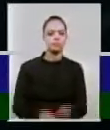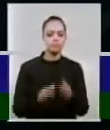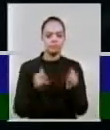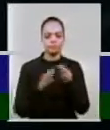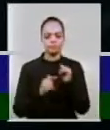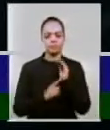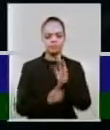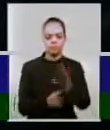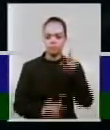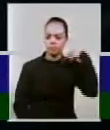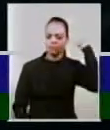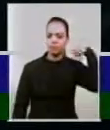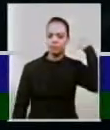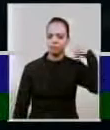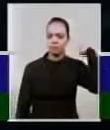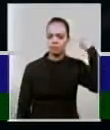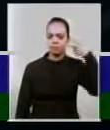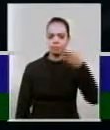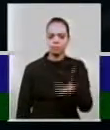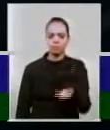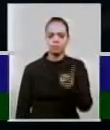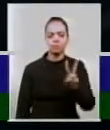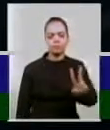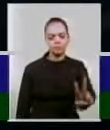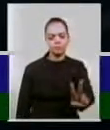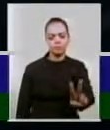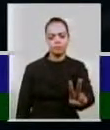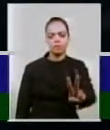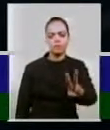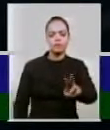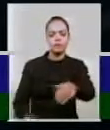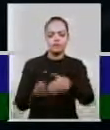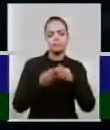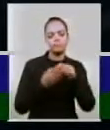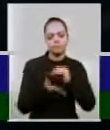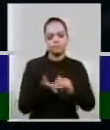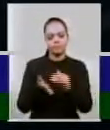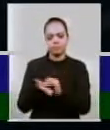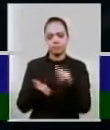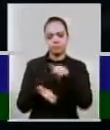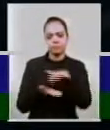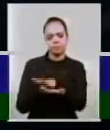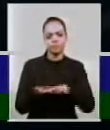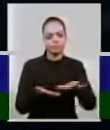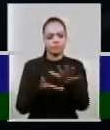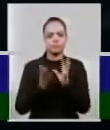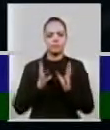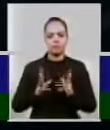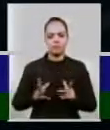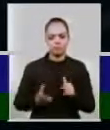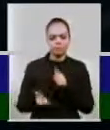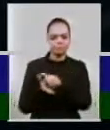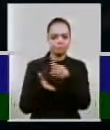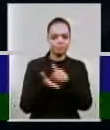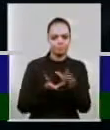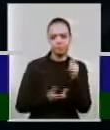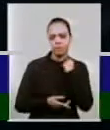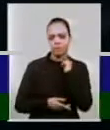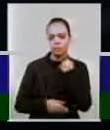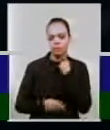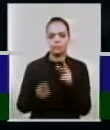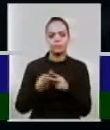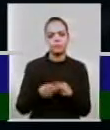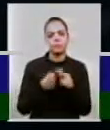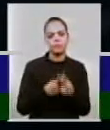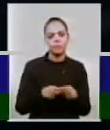Requerimentos apresentados pelo vereador Vico, que solicita a Secretaria Municipal de Meio Ambiente a limpeza, retirada de entulhos e manutenção de